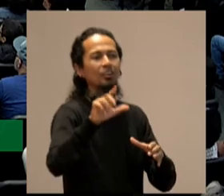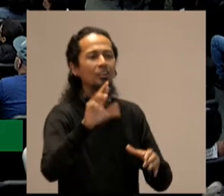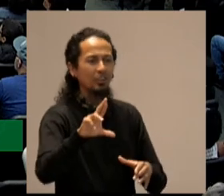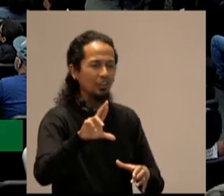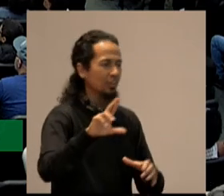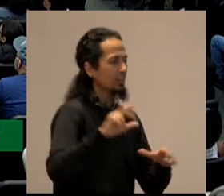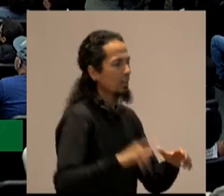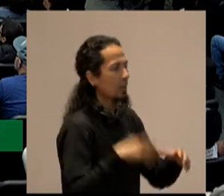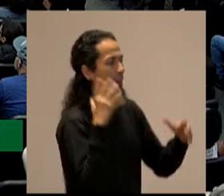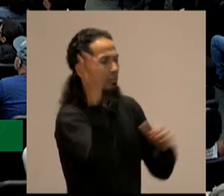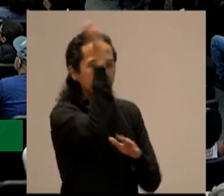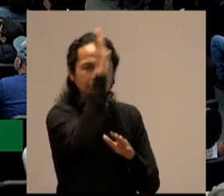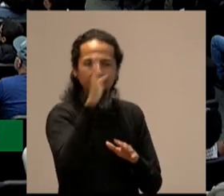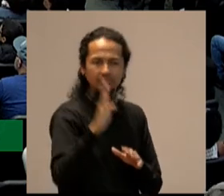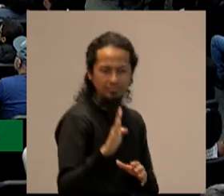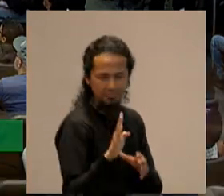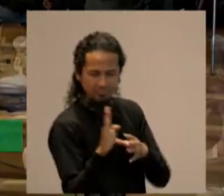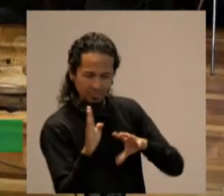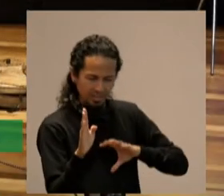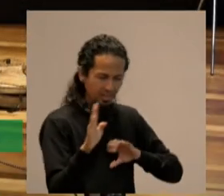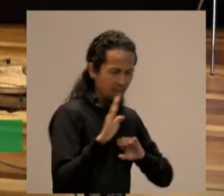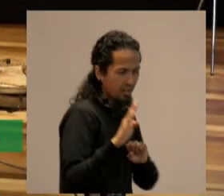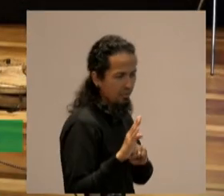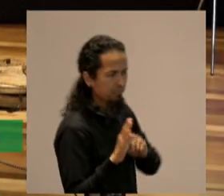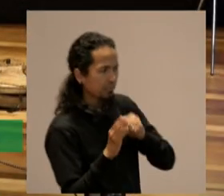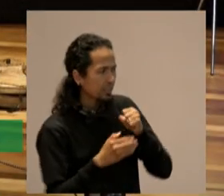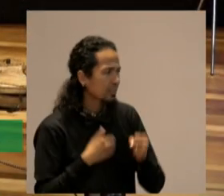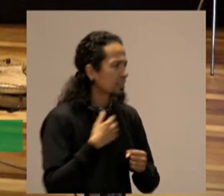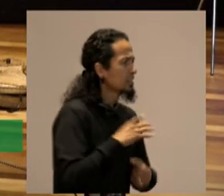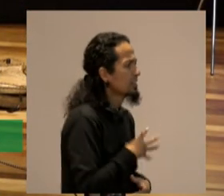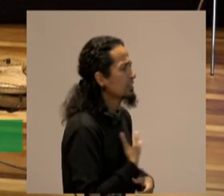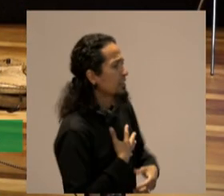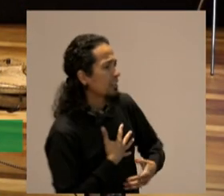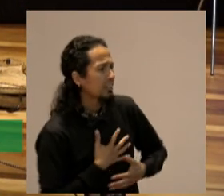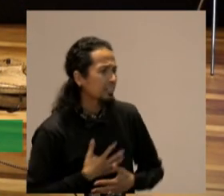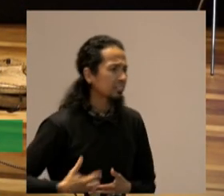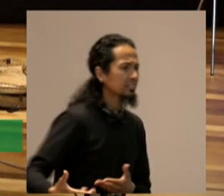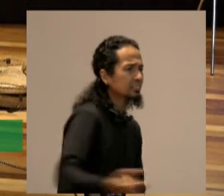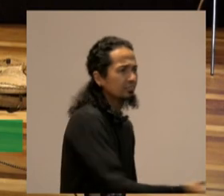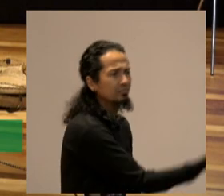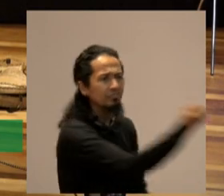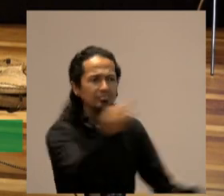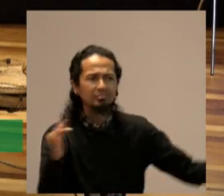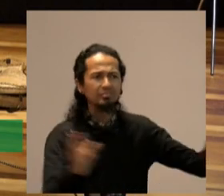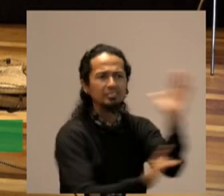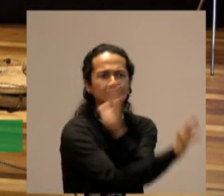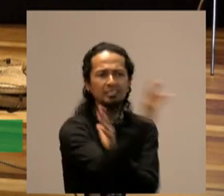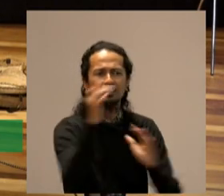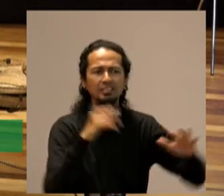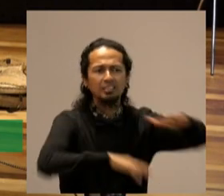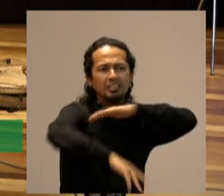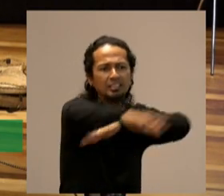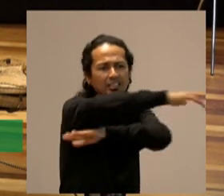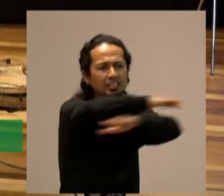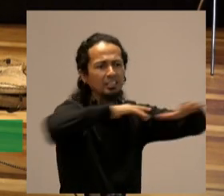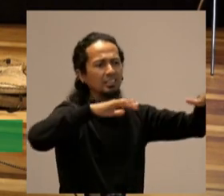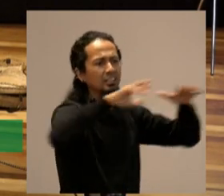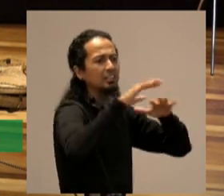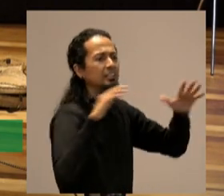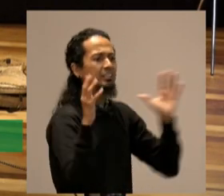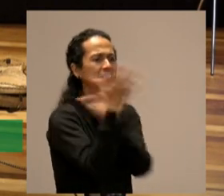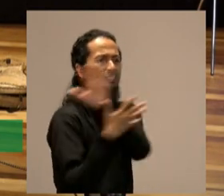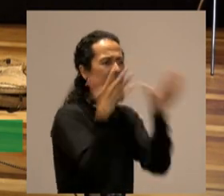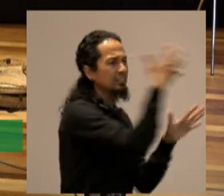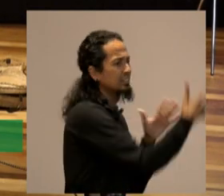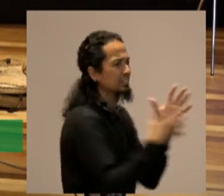onde andarás? Teus filhos já não aguentam mais. Você que não soube cuidar, você que